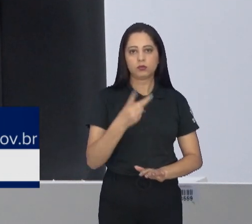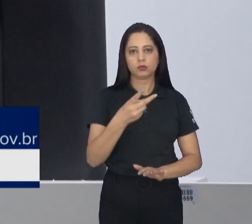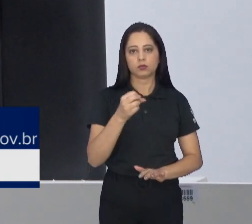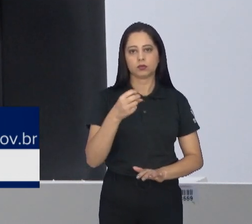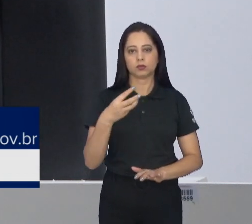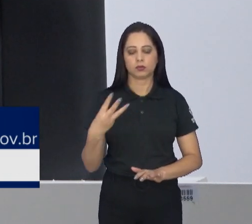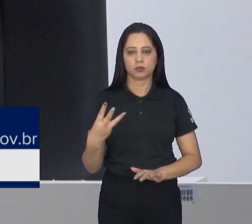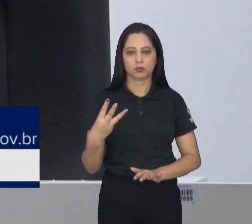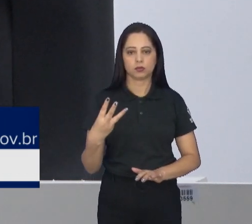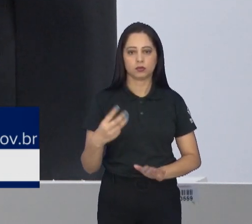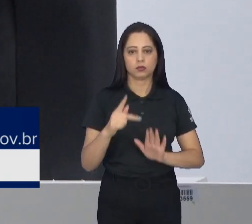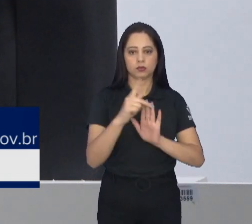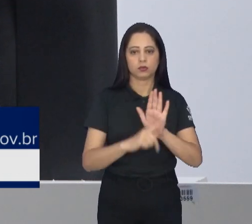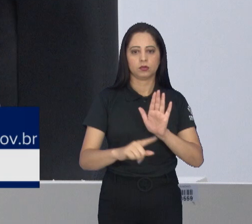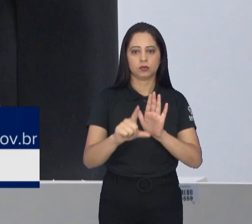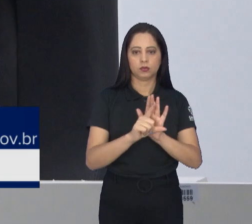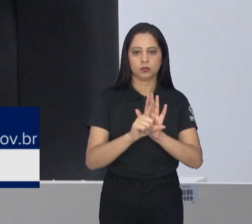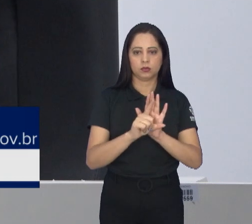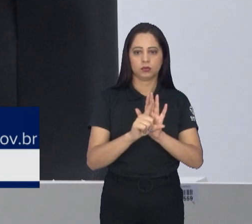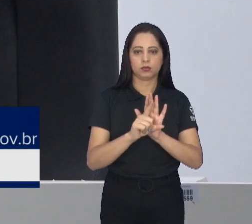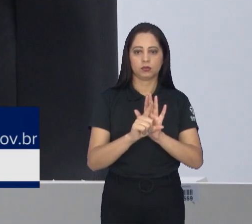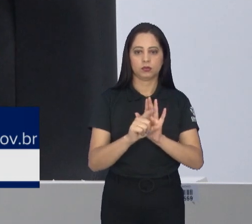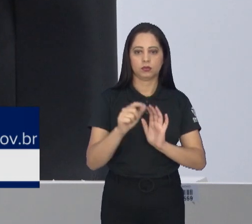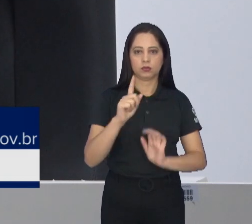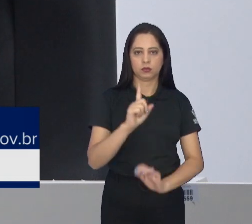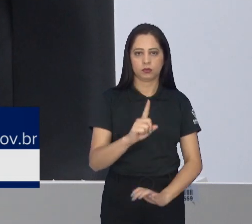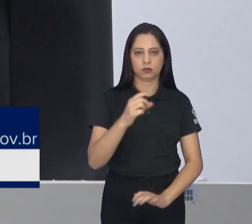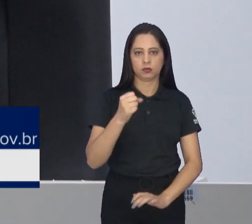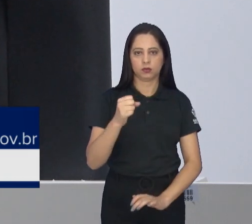5124/2023, projeto de lei número